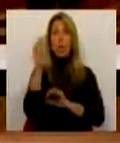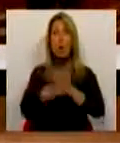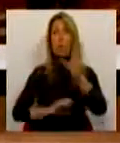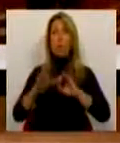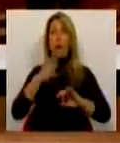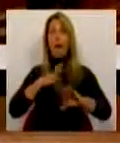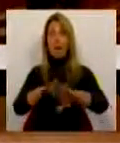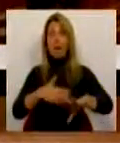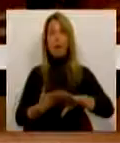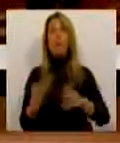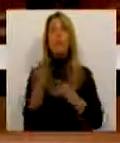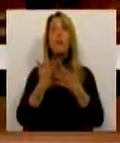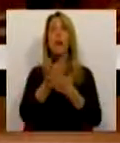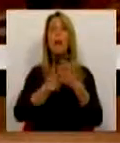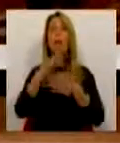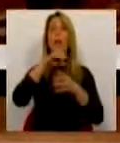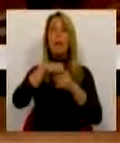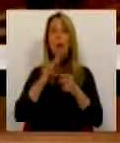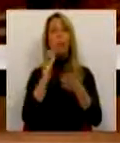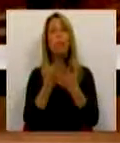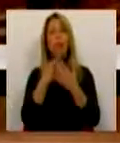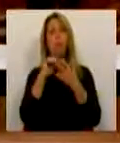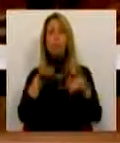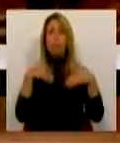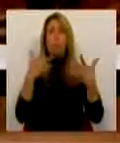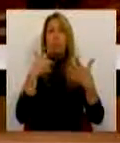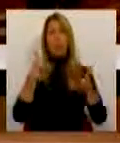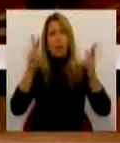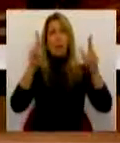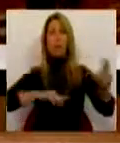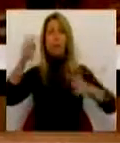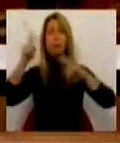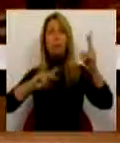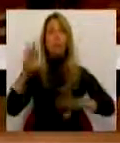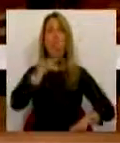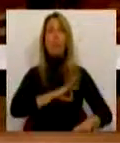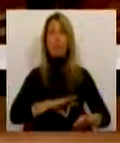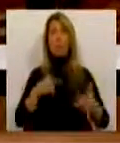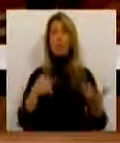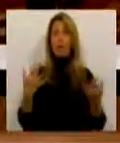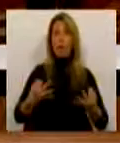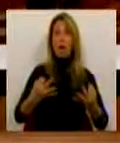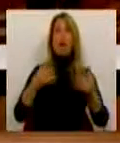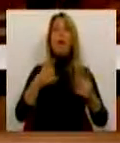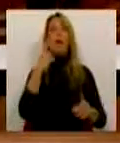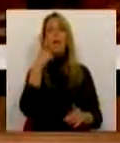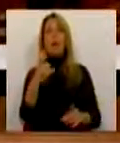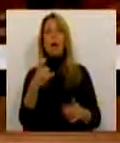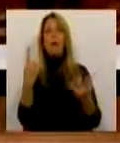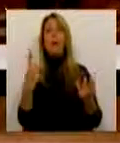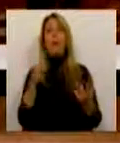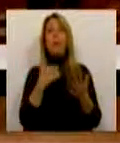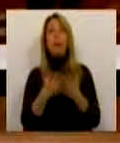reforçar o mercado interno, promover a livre circulação de profissionais acreditados e proteger os trabalhadores, garantindo um reconhecimento das suas